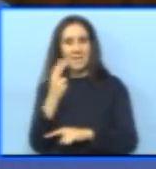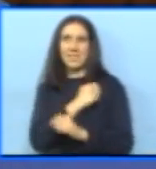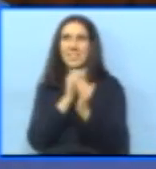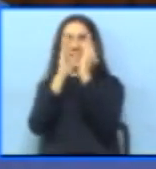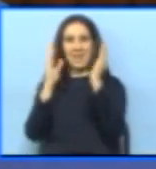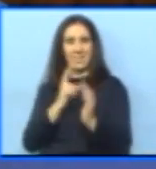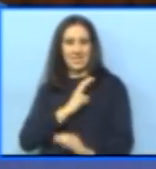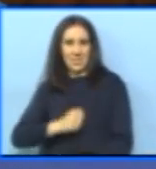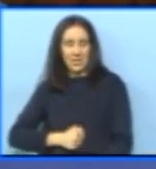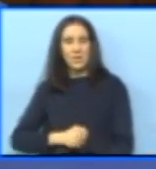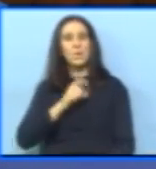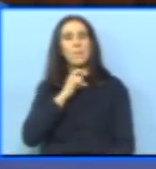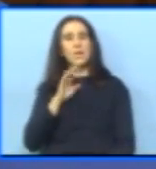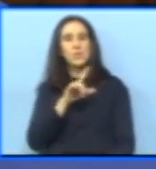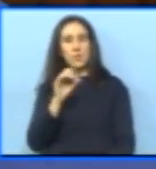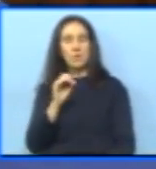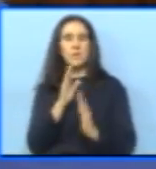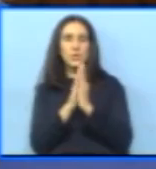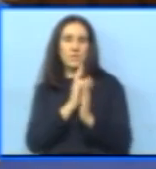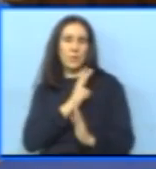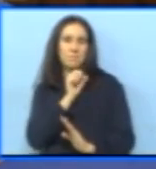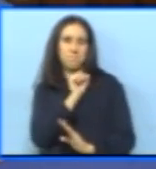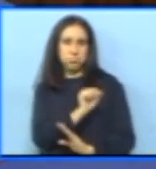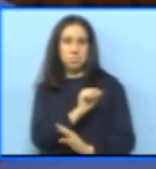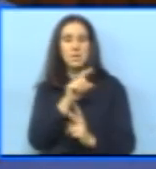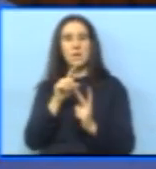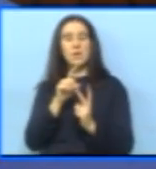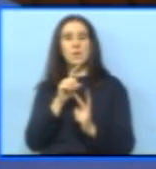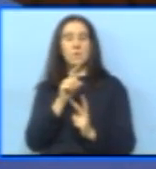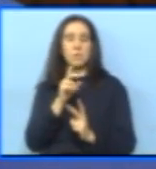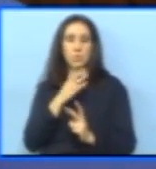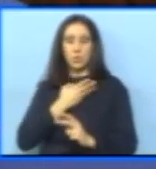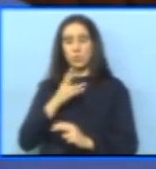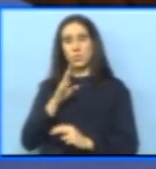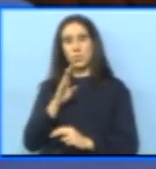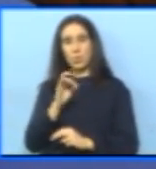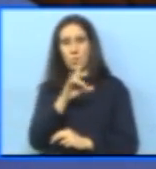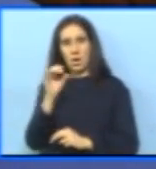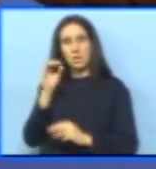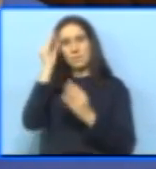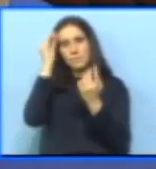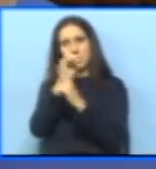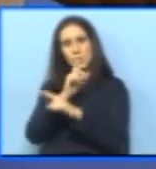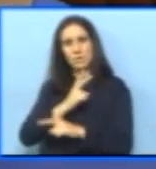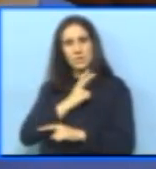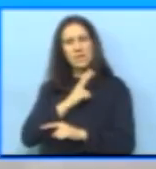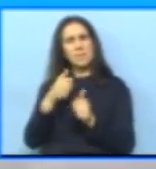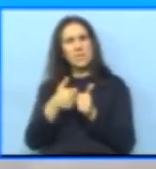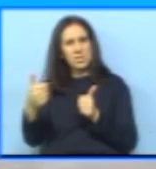diretor da Faculdade de Teologia, o Dr. Juan, professor nessa faculdade, e a dinamizar também os cursos de formação à distância,